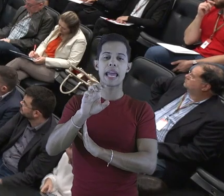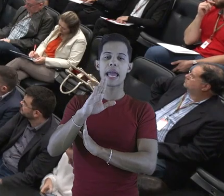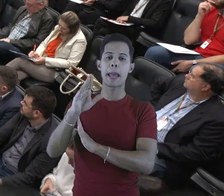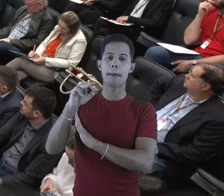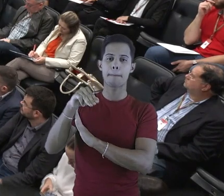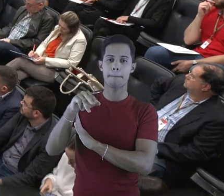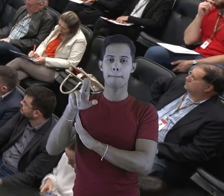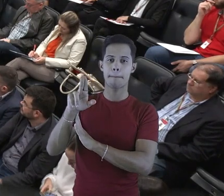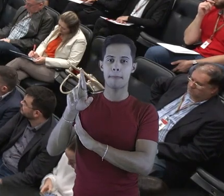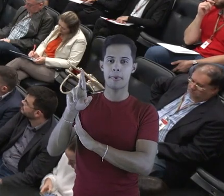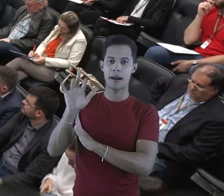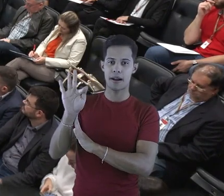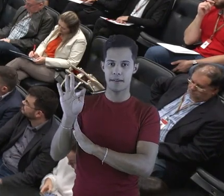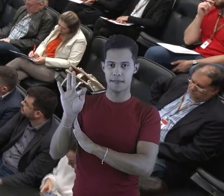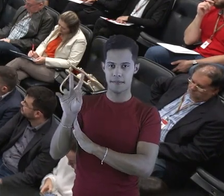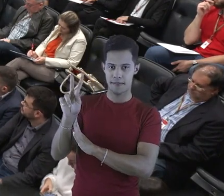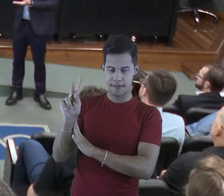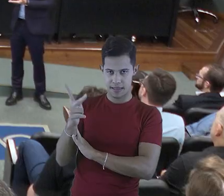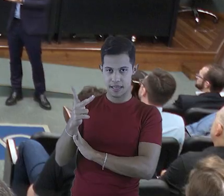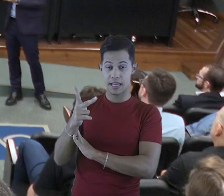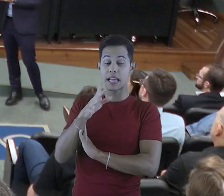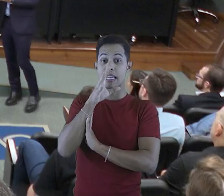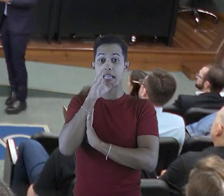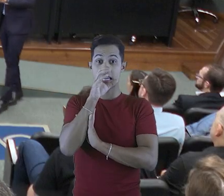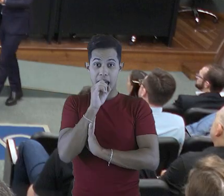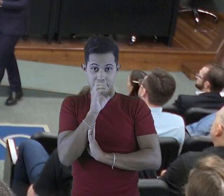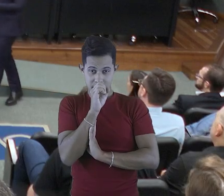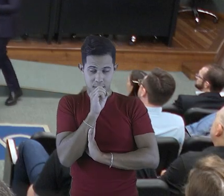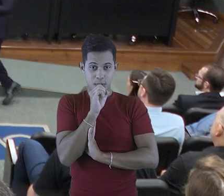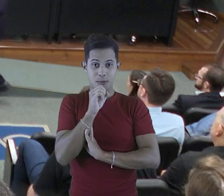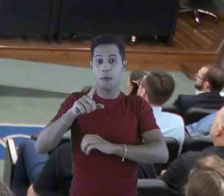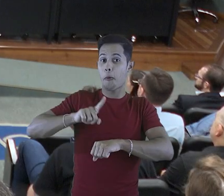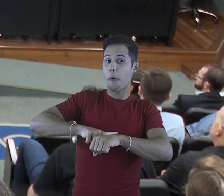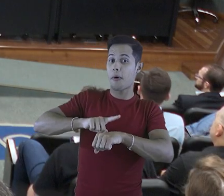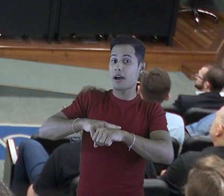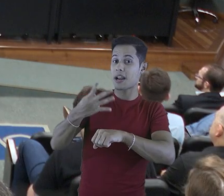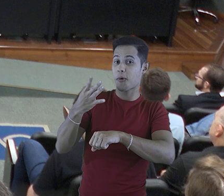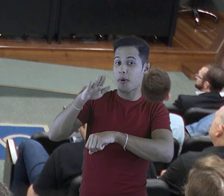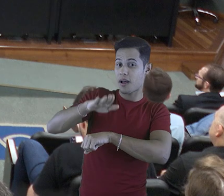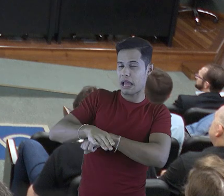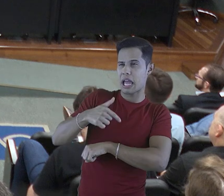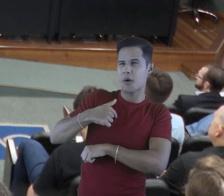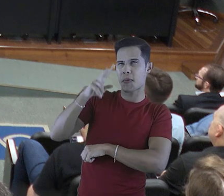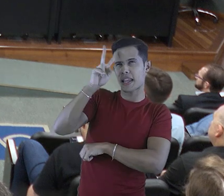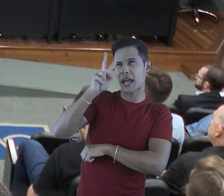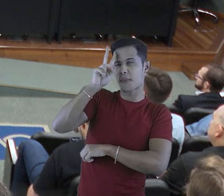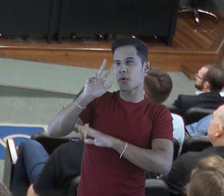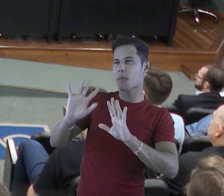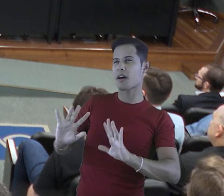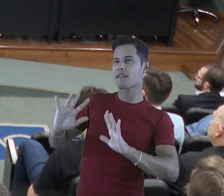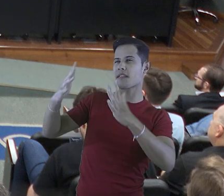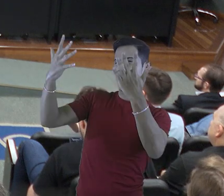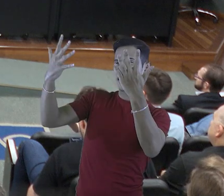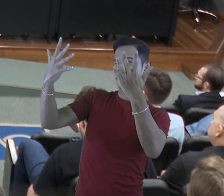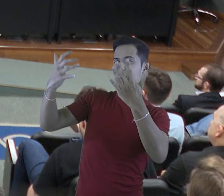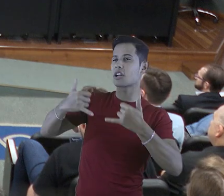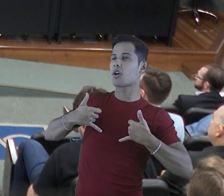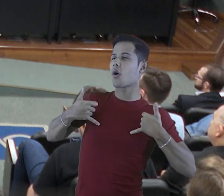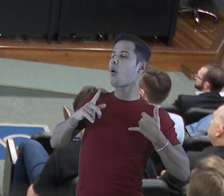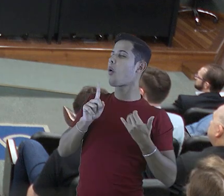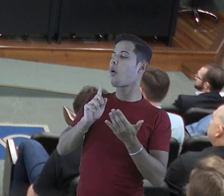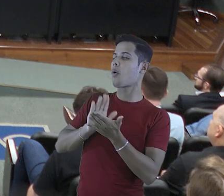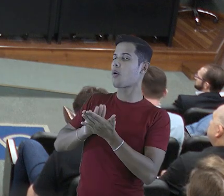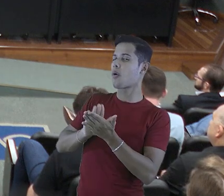Então, a minha cliente me ligou, era um sábado à tarde, quatro horas da tarde, eu estava numa festa, me lembro, estava numa festa de aniversário dos meus